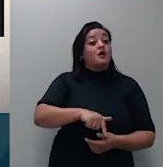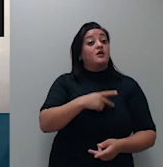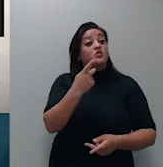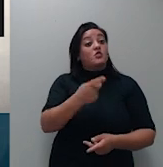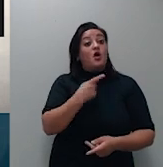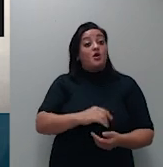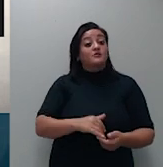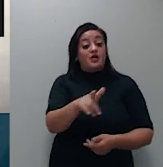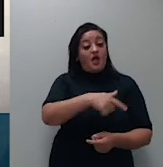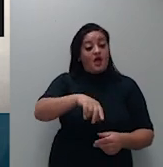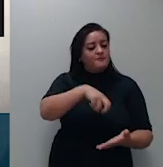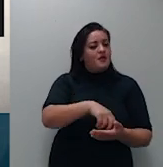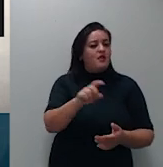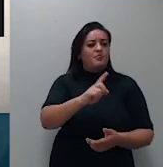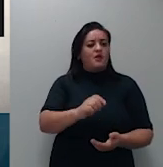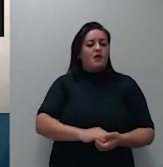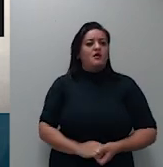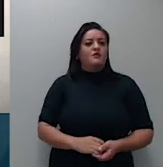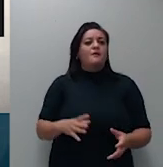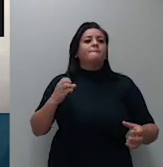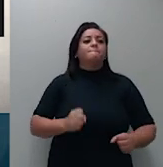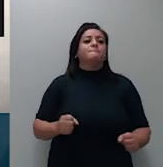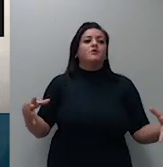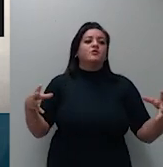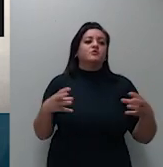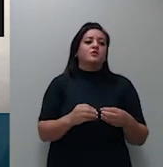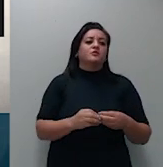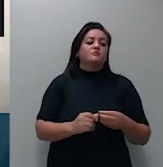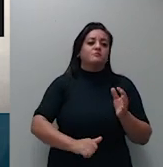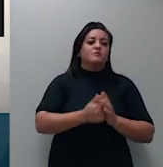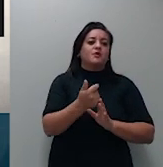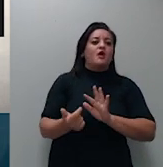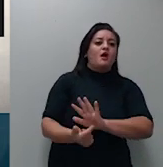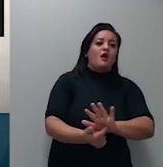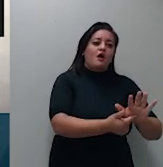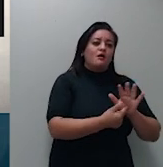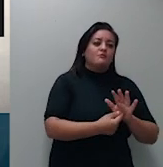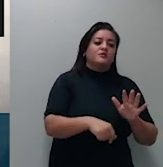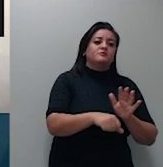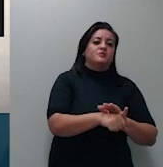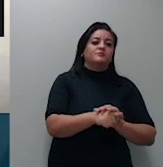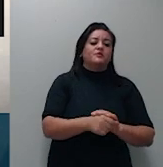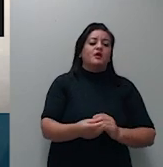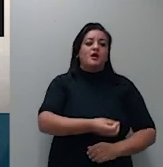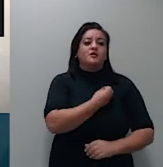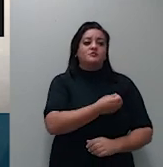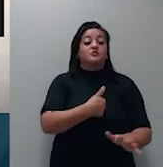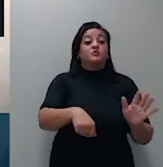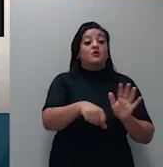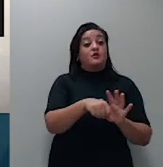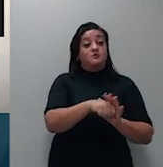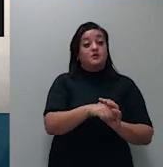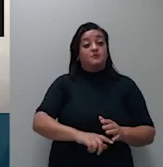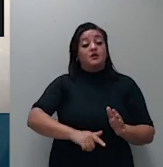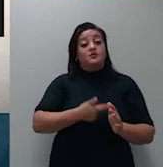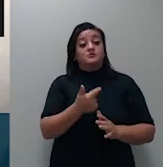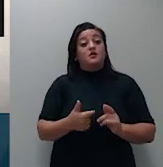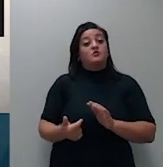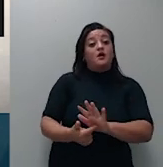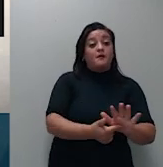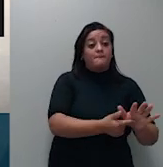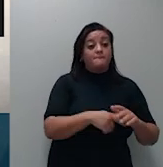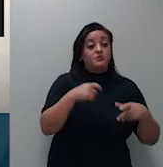podem ser resolvidos em primeiro demonstração de indícios de existência de delito demonstração da necessidade